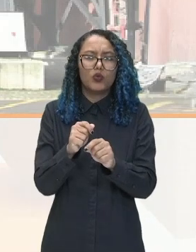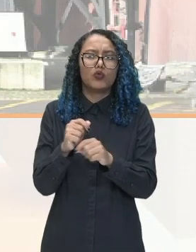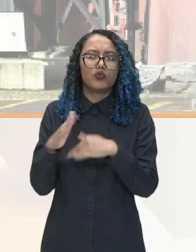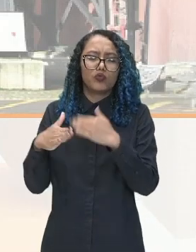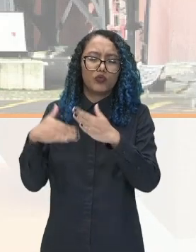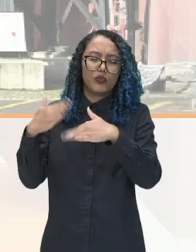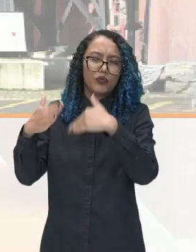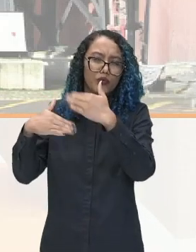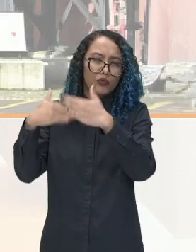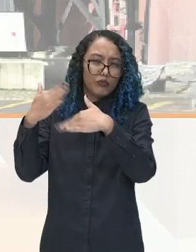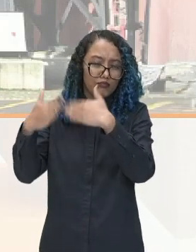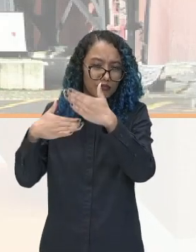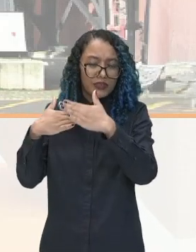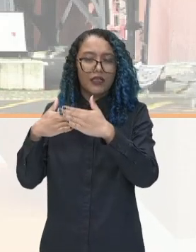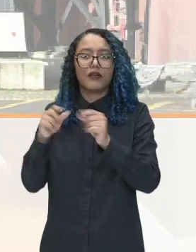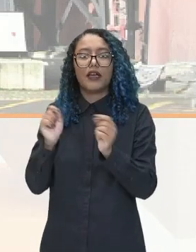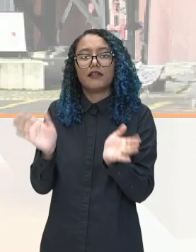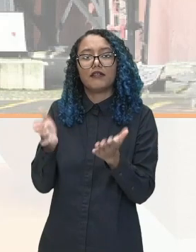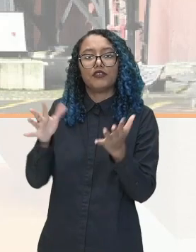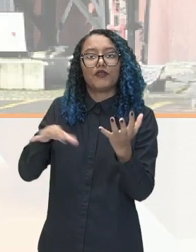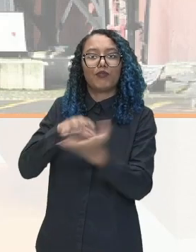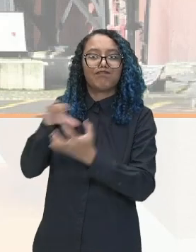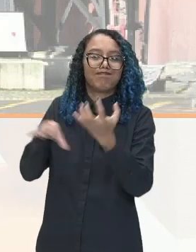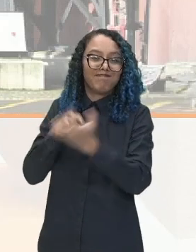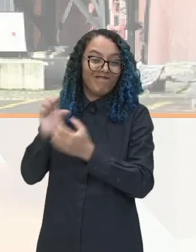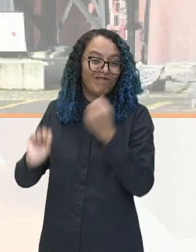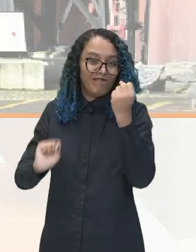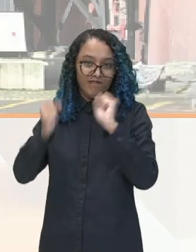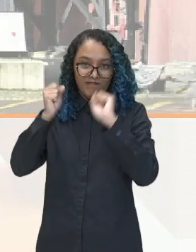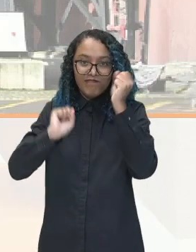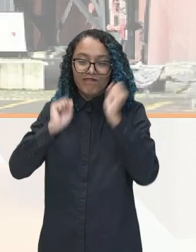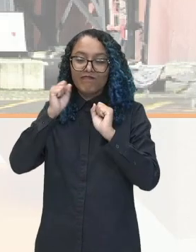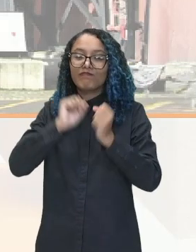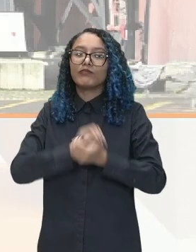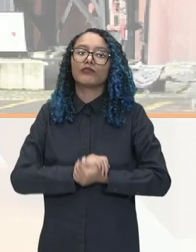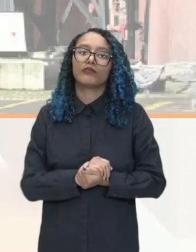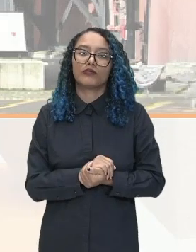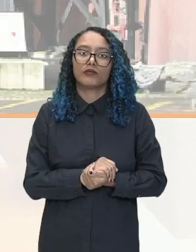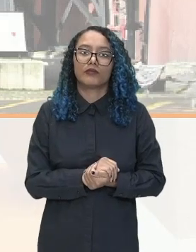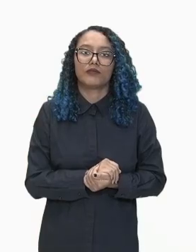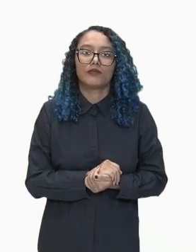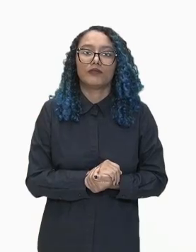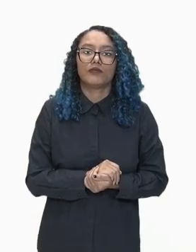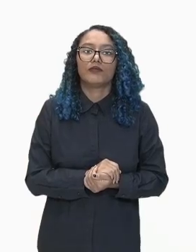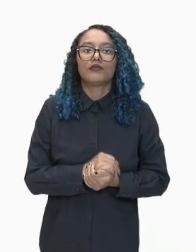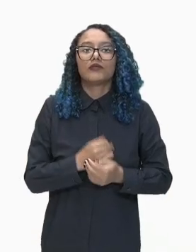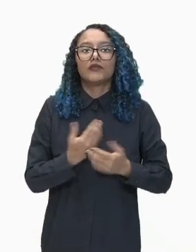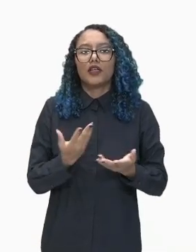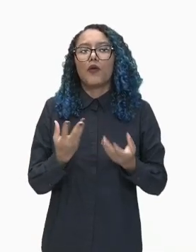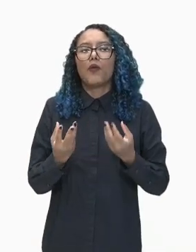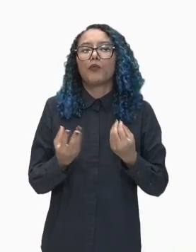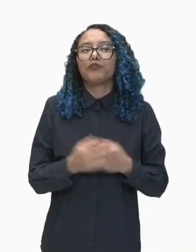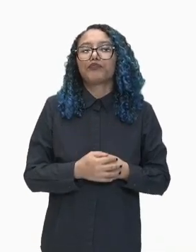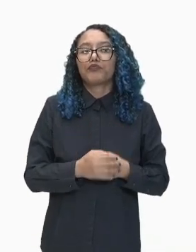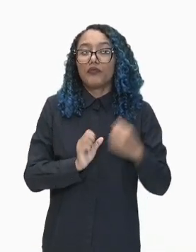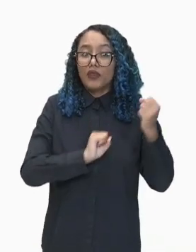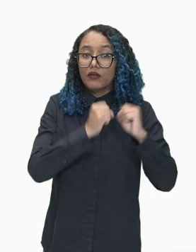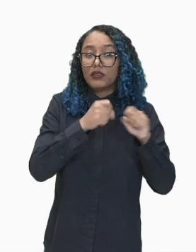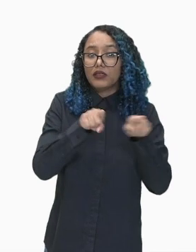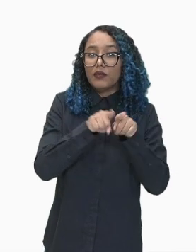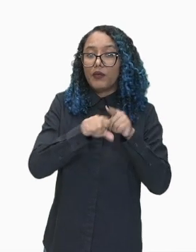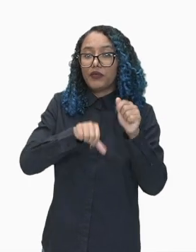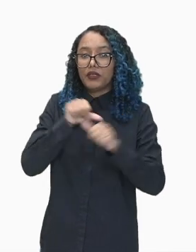Revolução Industrial. Tudo bem? E aí as indústrias e as mudanças socioeconômicas. Esse processo